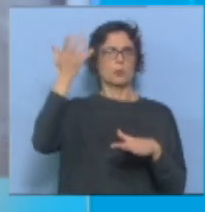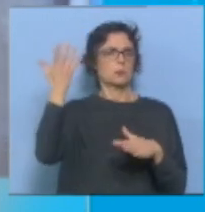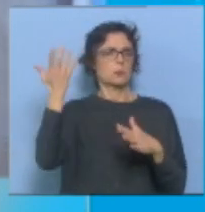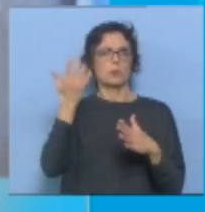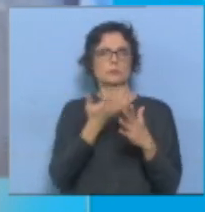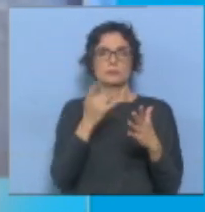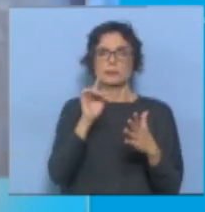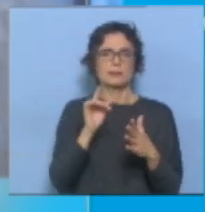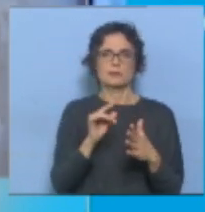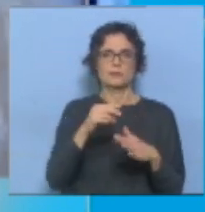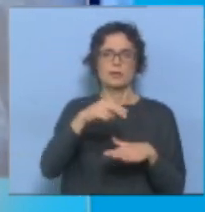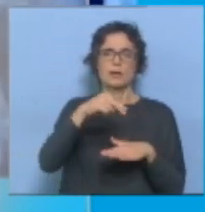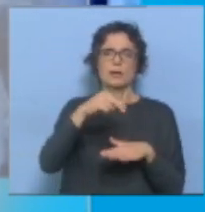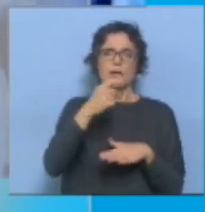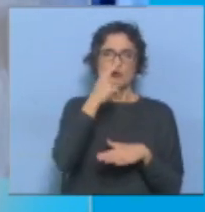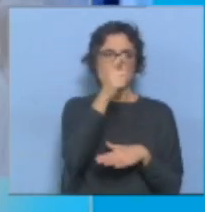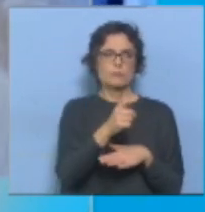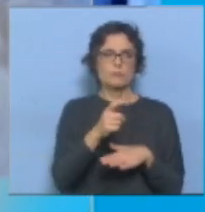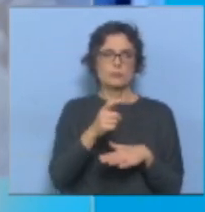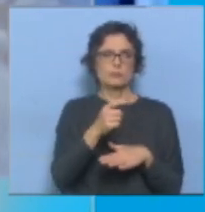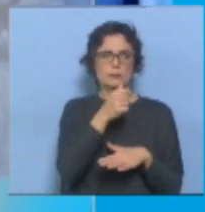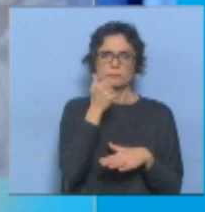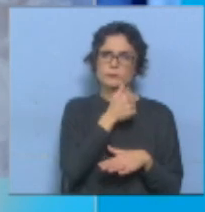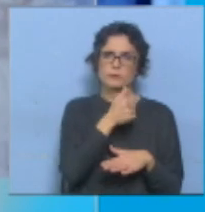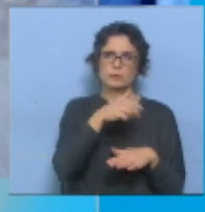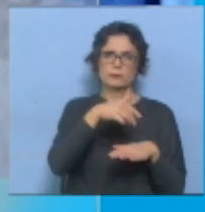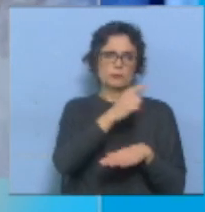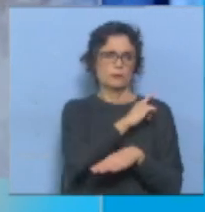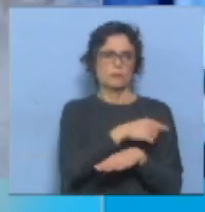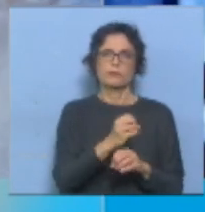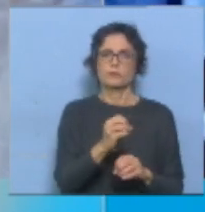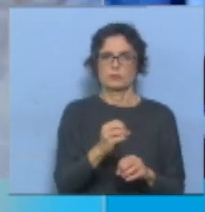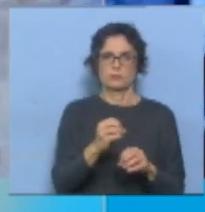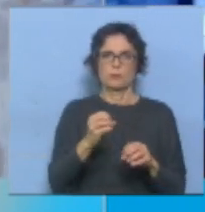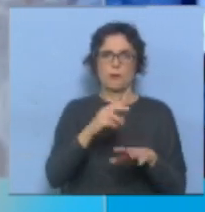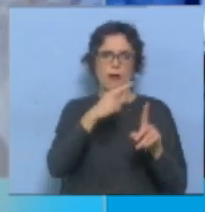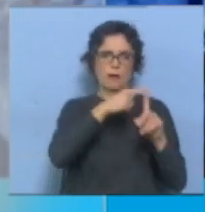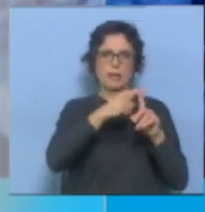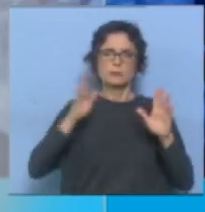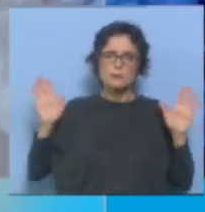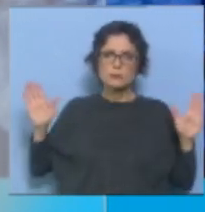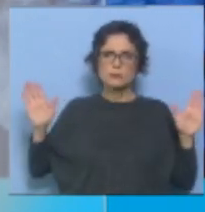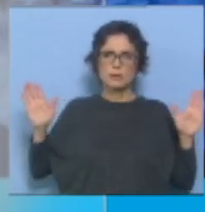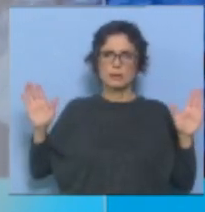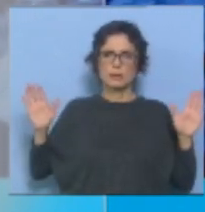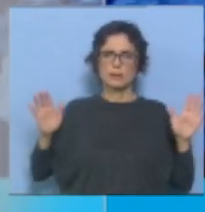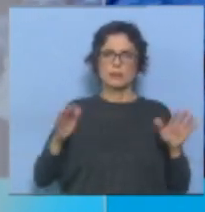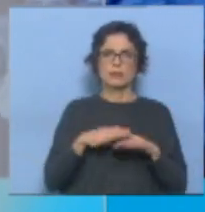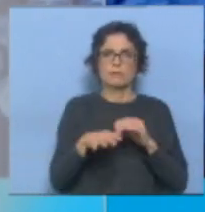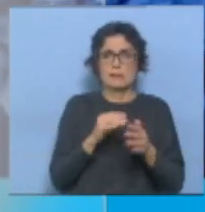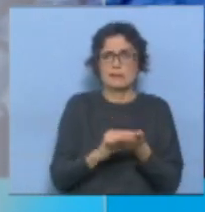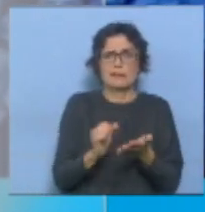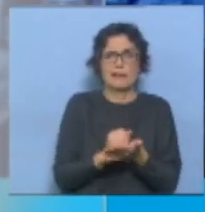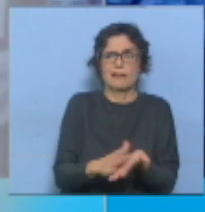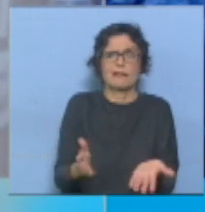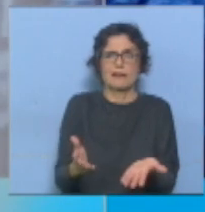mas um Cristo que está crucificado, um Cristo praticamente impotente, de mãos amarradas. E é por isso que os japoneses ficavam,